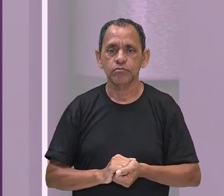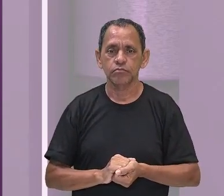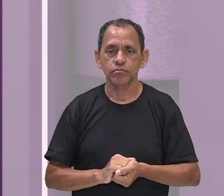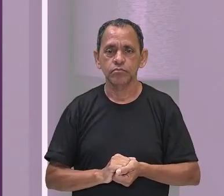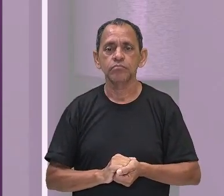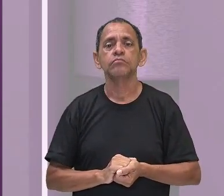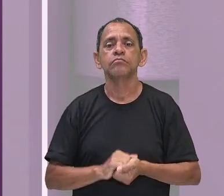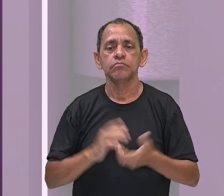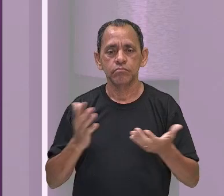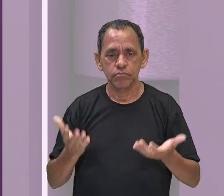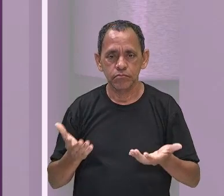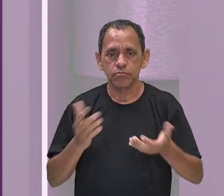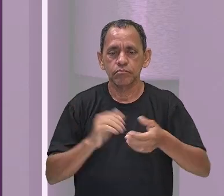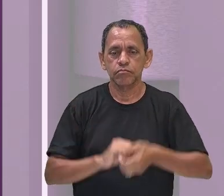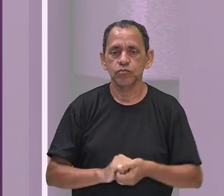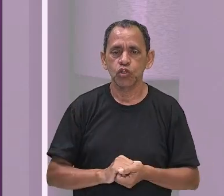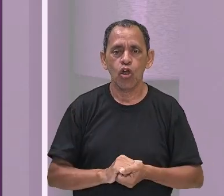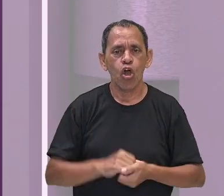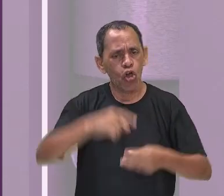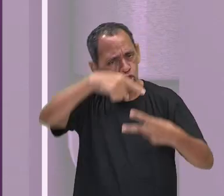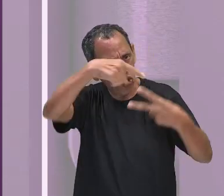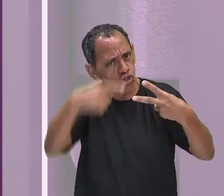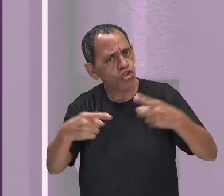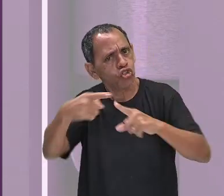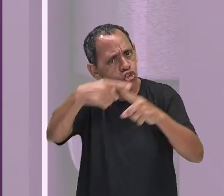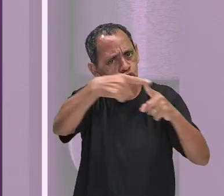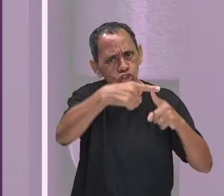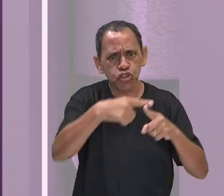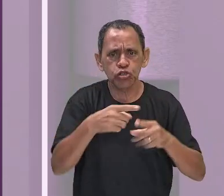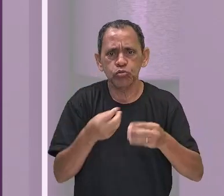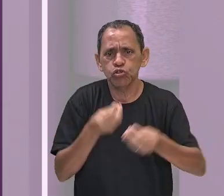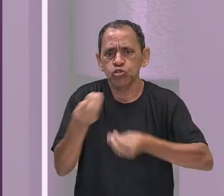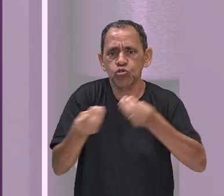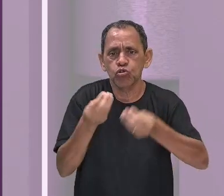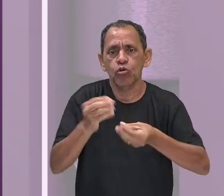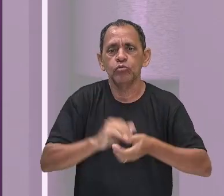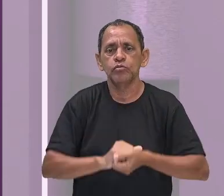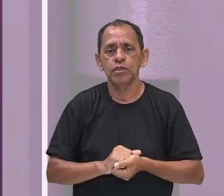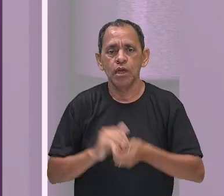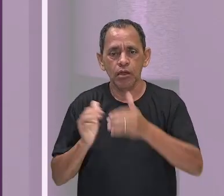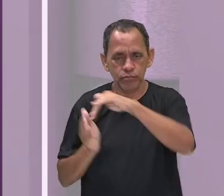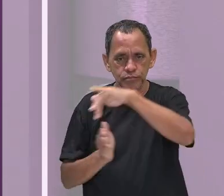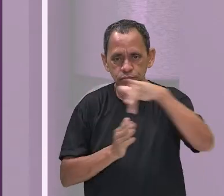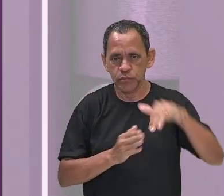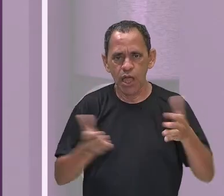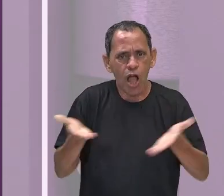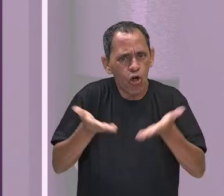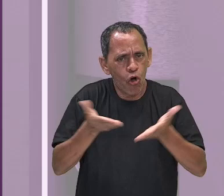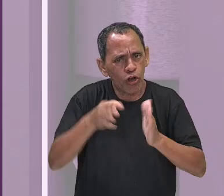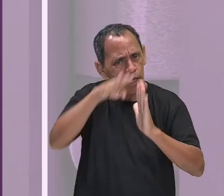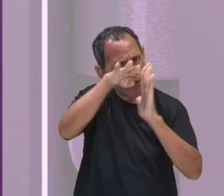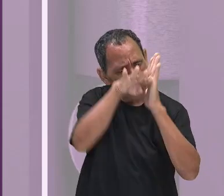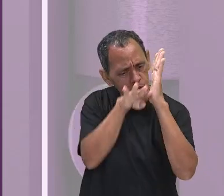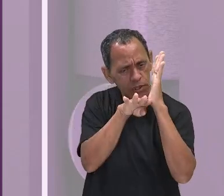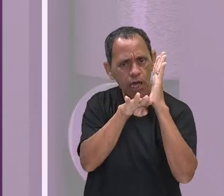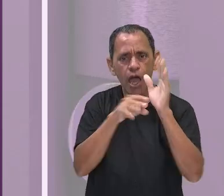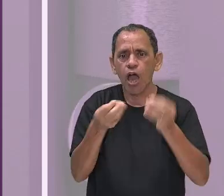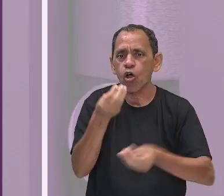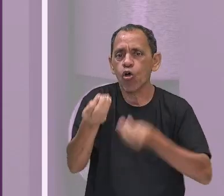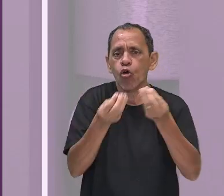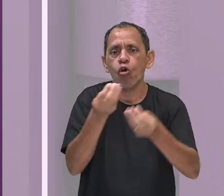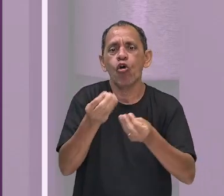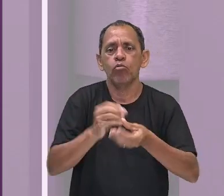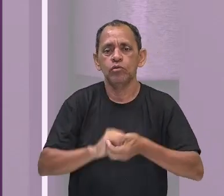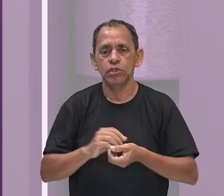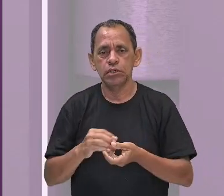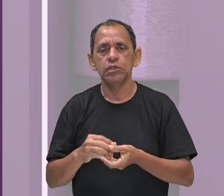aí para obter o nosso cilindro. E agora nós vamos ver um pouco das classificações. Bora ver então como é que é